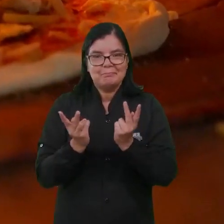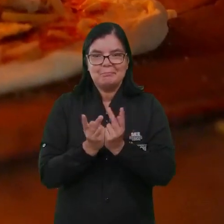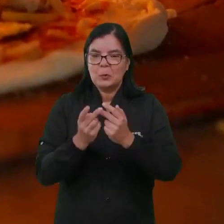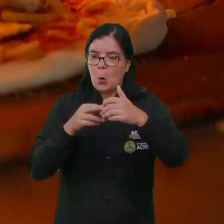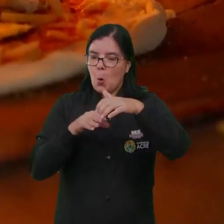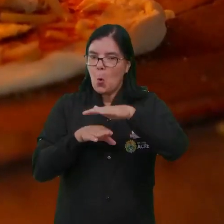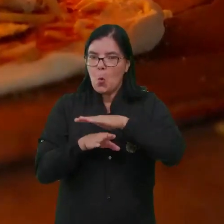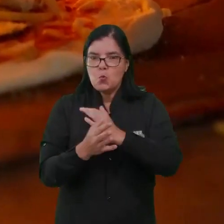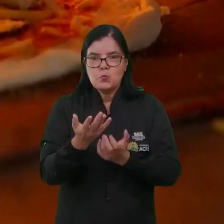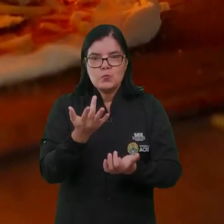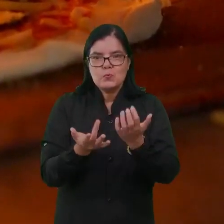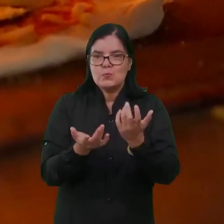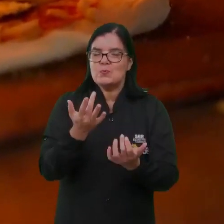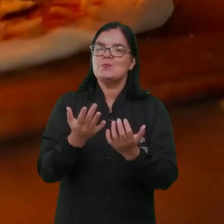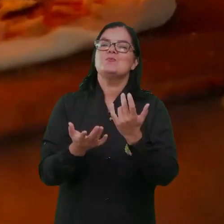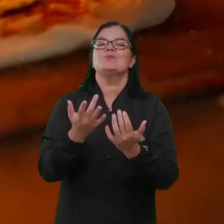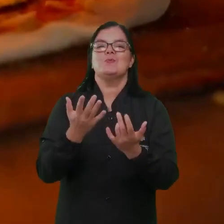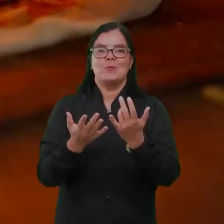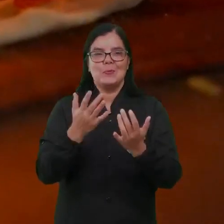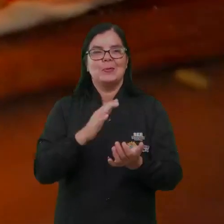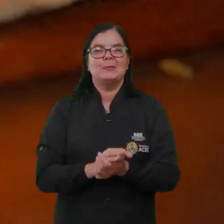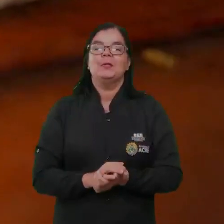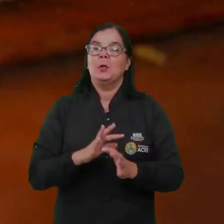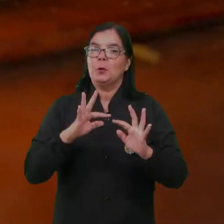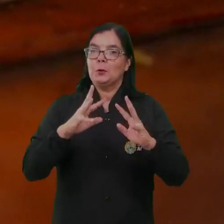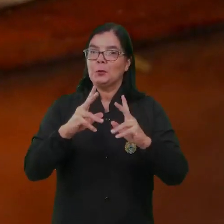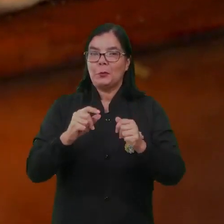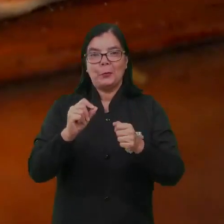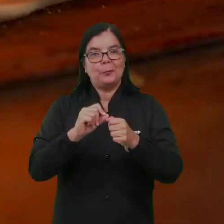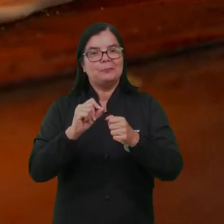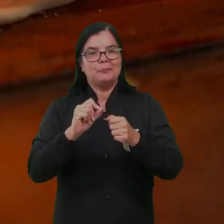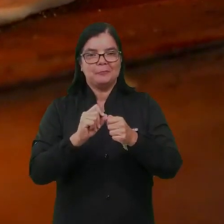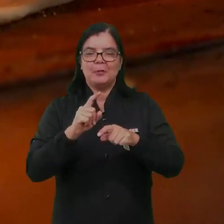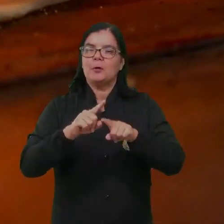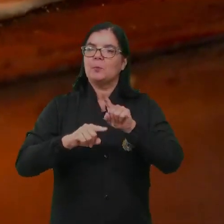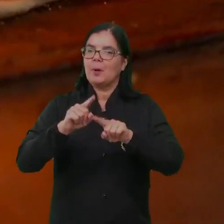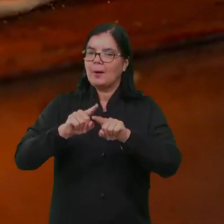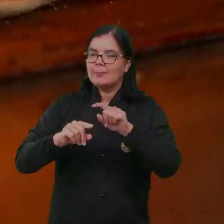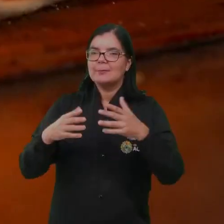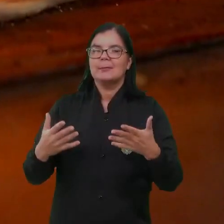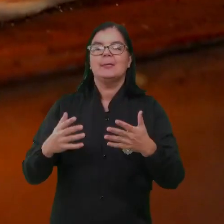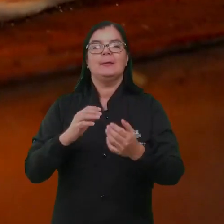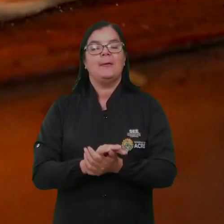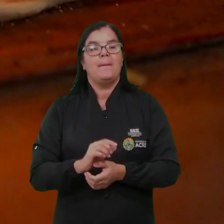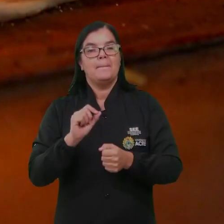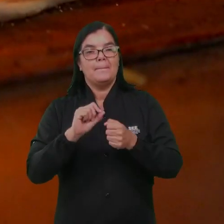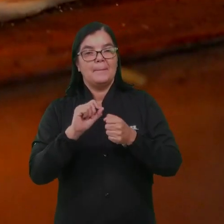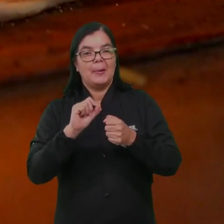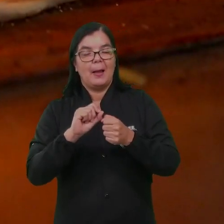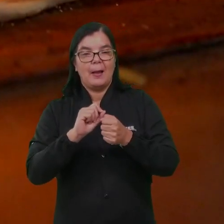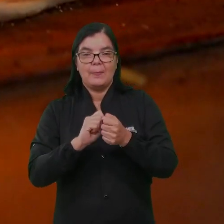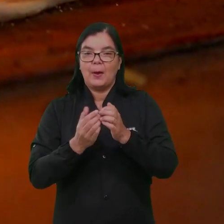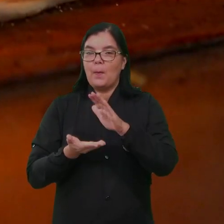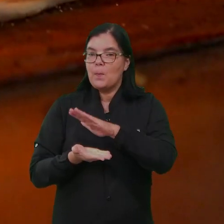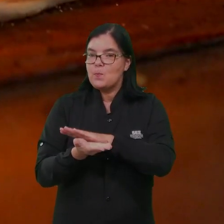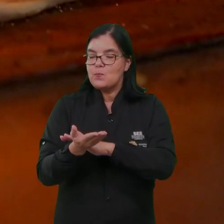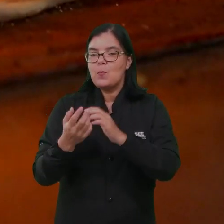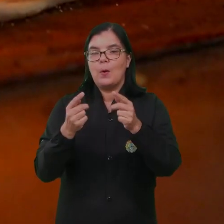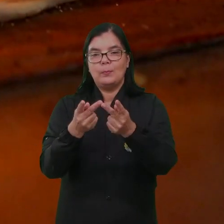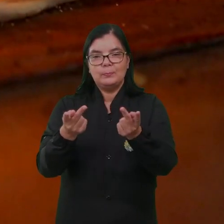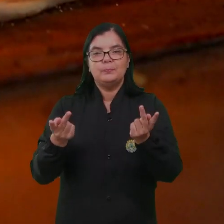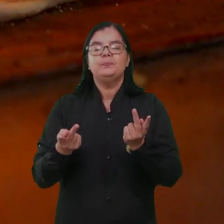forno, né, já aí todo produzido, né, com material refratário para fazer aí a pizza, que é